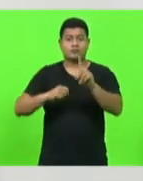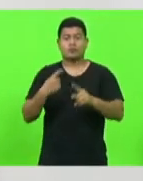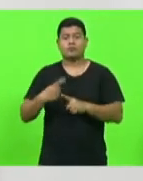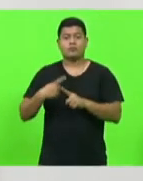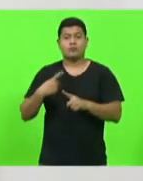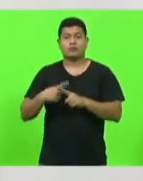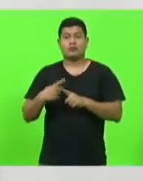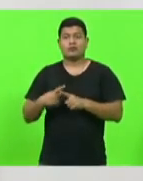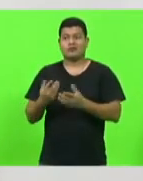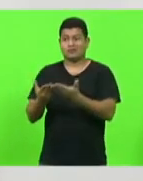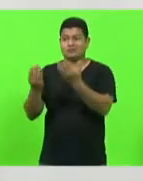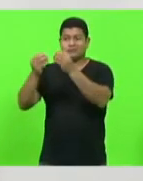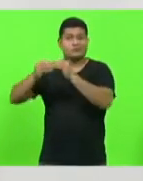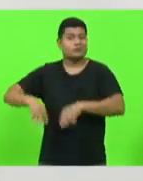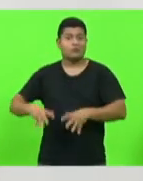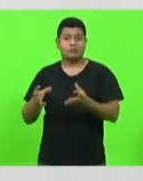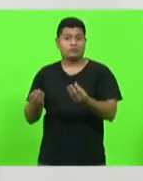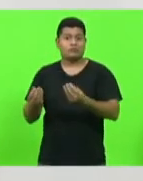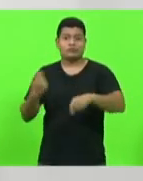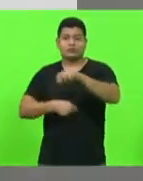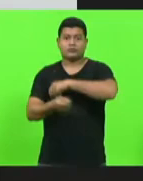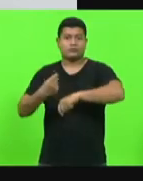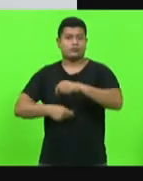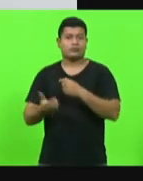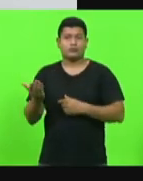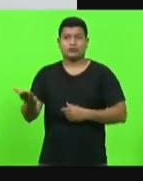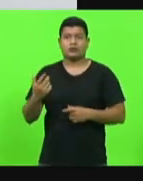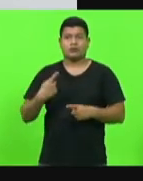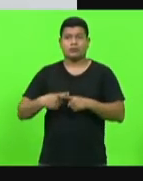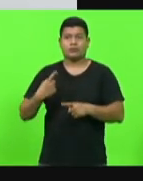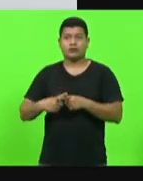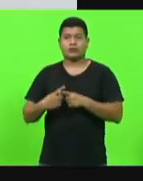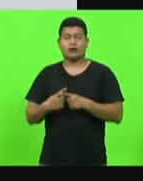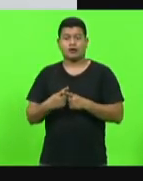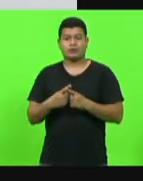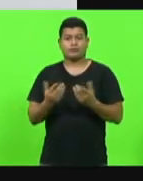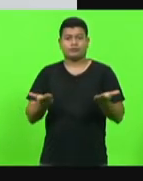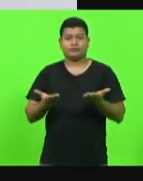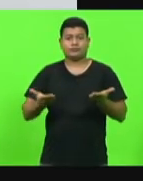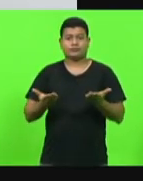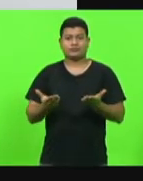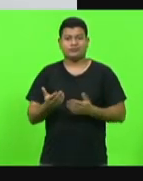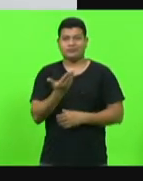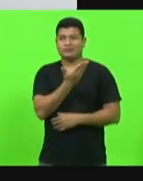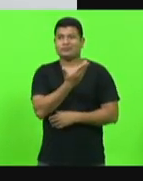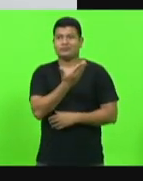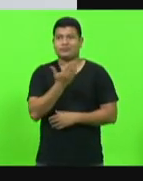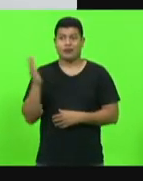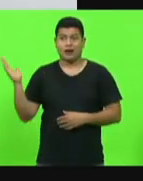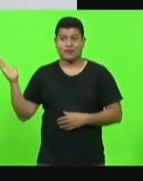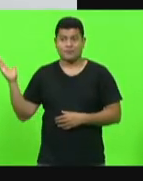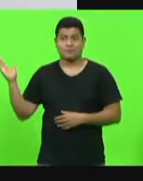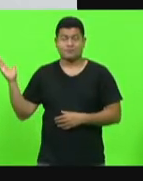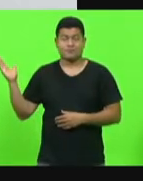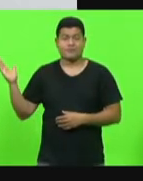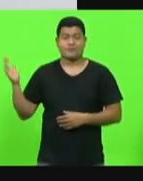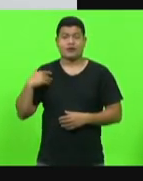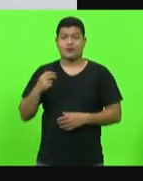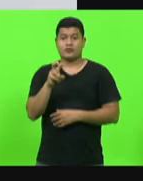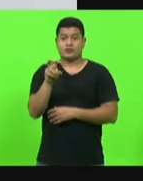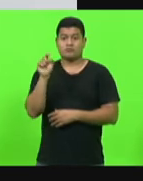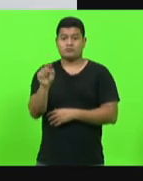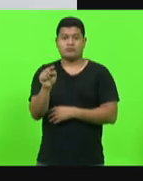impactou tremendamente a economia, porque implantaram o passaporte sanitário e 5 mil pessoas cancelaram a